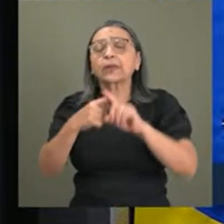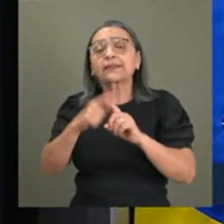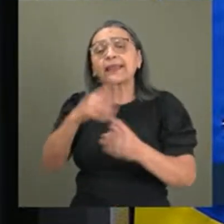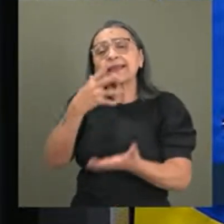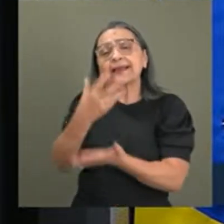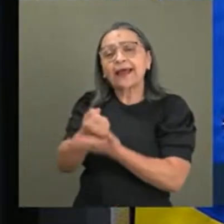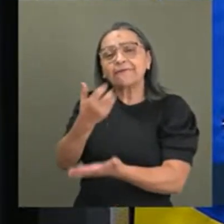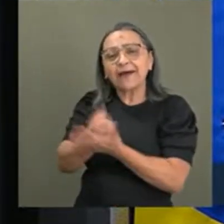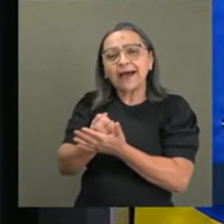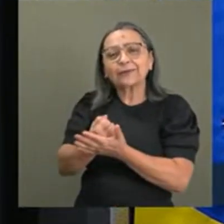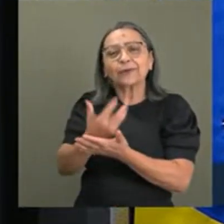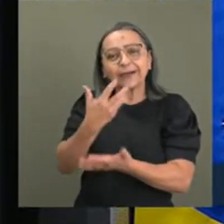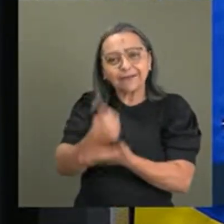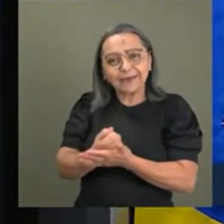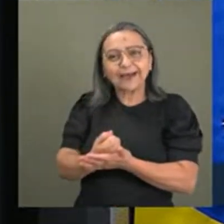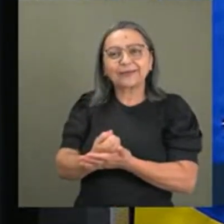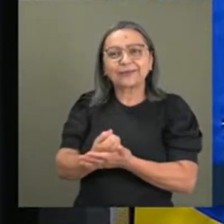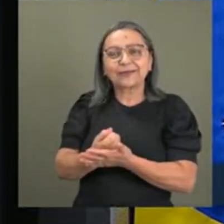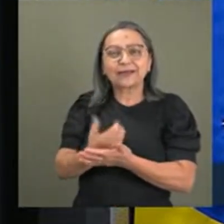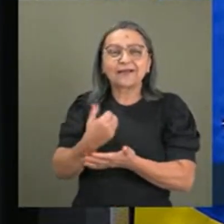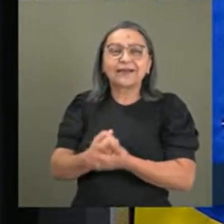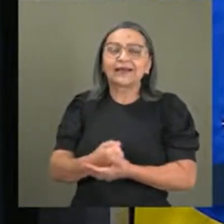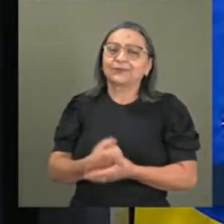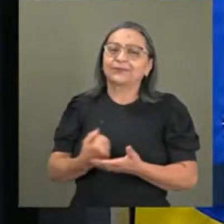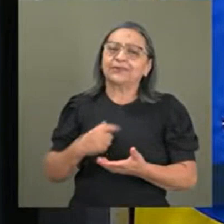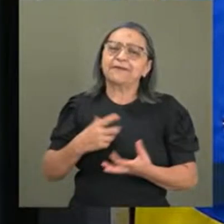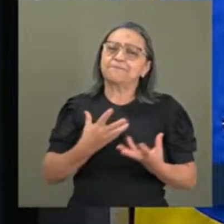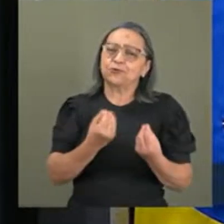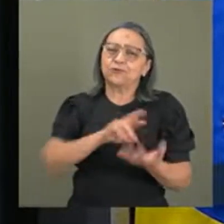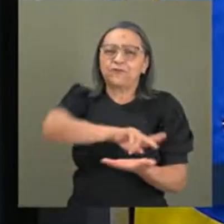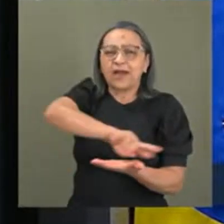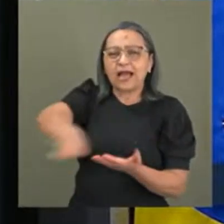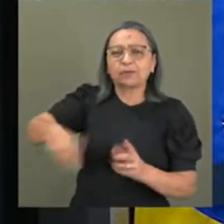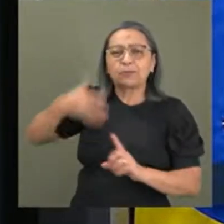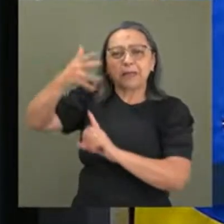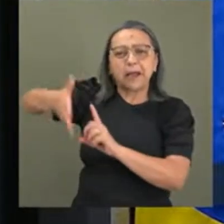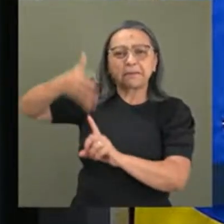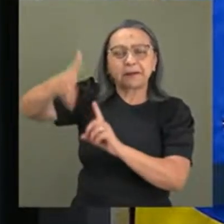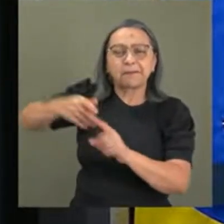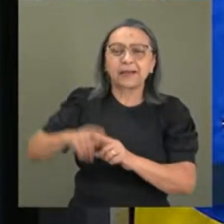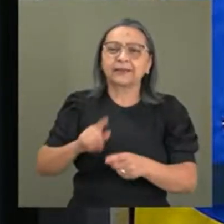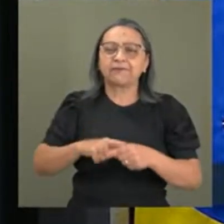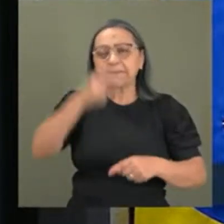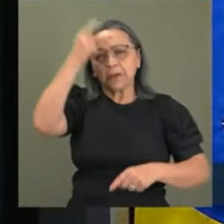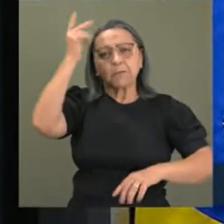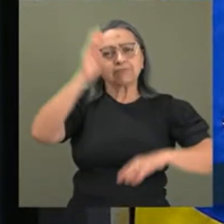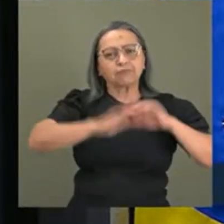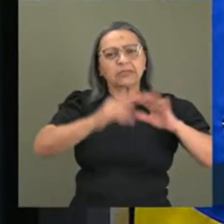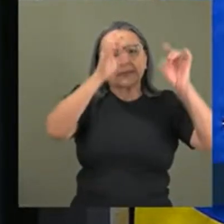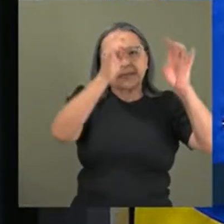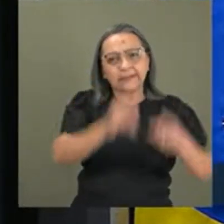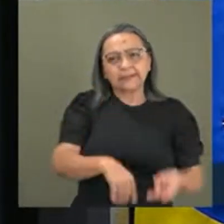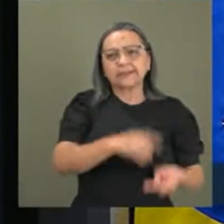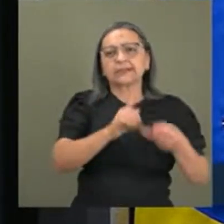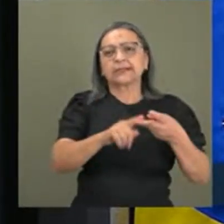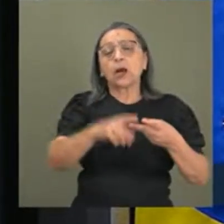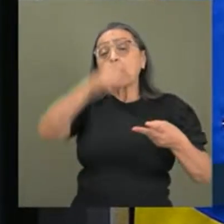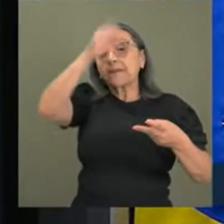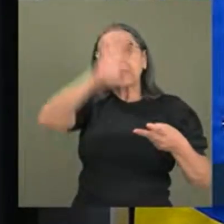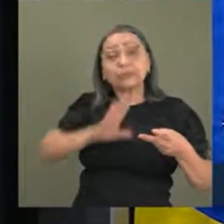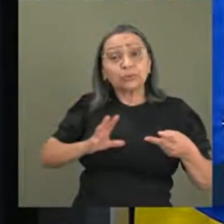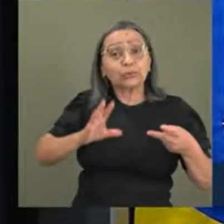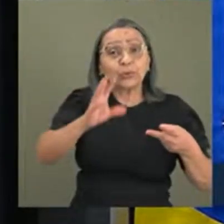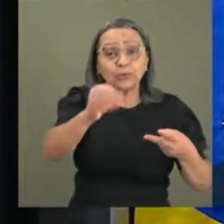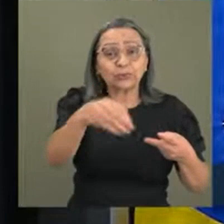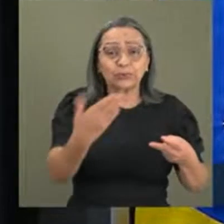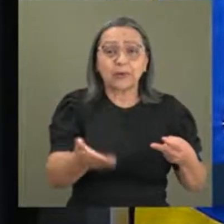depoimento dos, não digo nem dos cientistas, dos especialistas que aqui tiveram, do Brasil